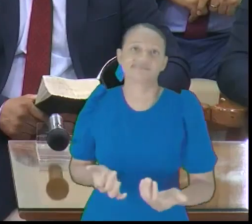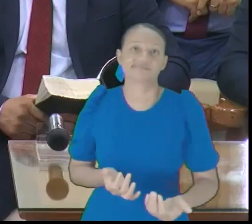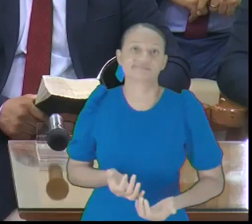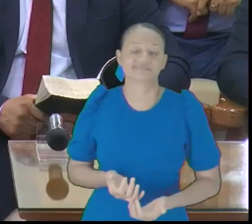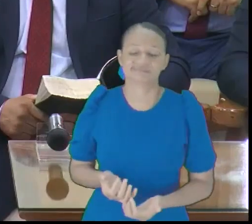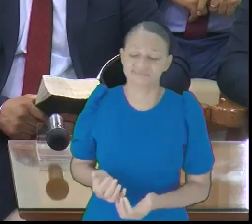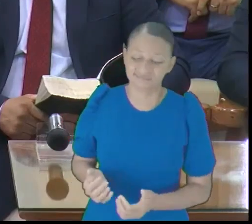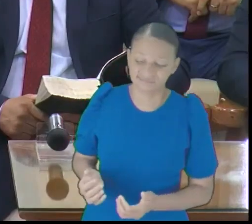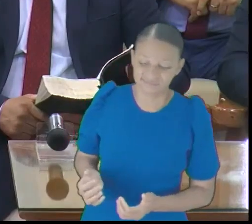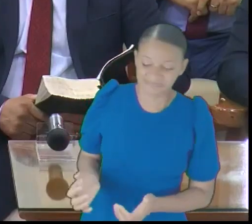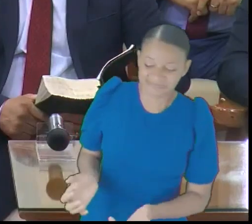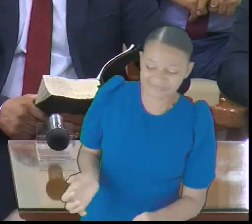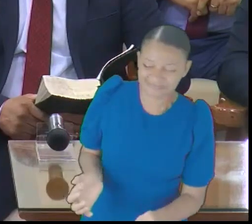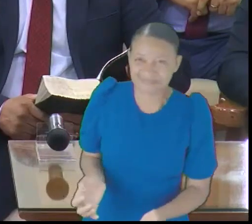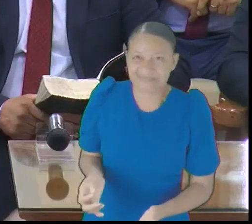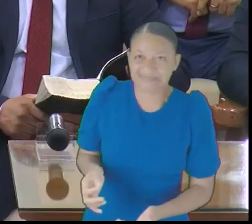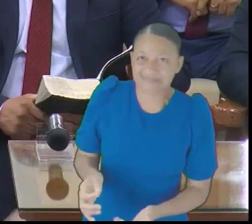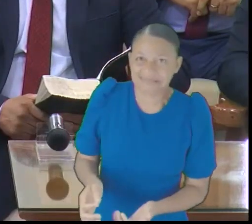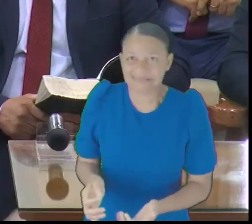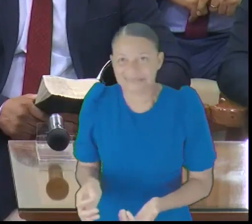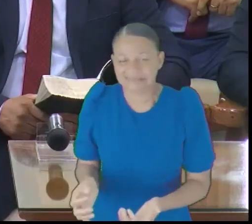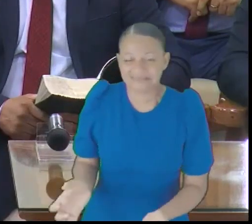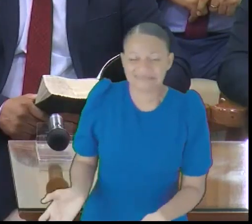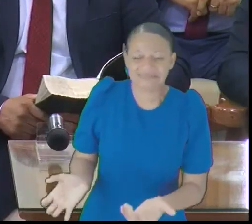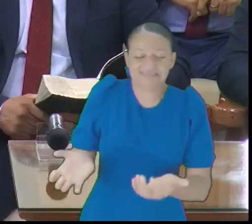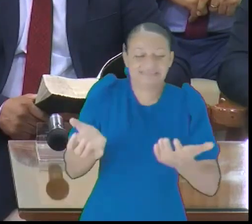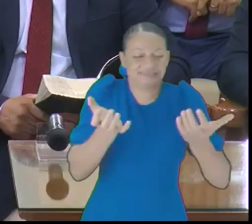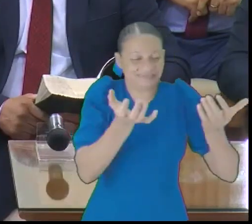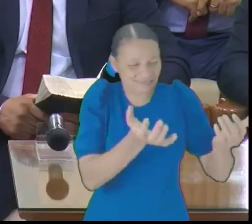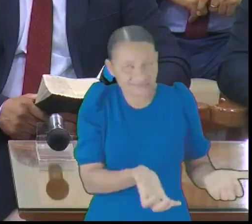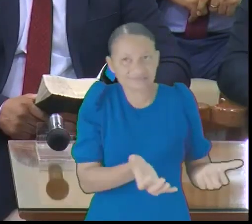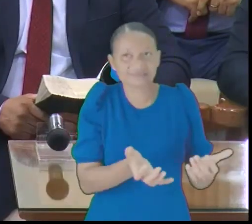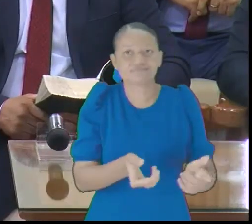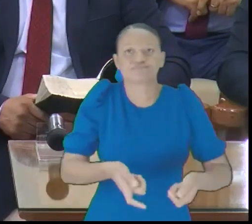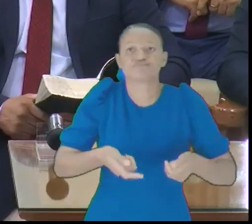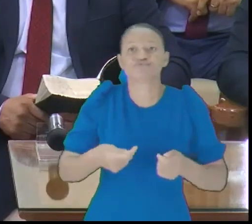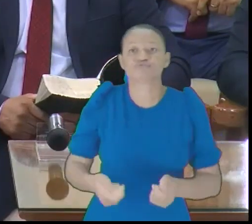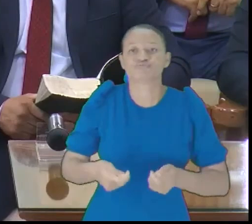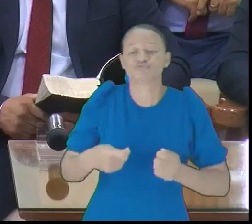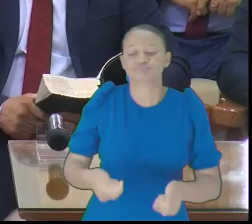sai ajudando, amparando a Mefibosete, coloca na carruagem.